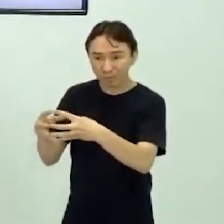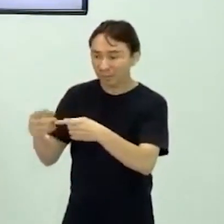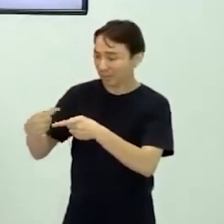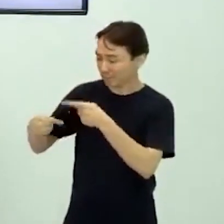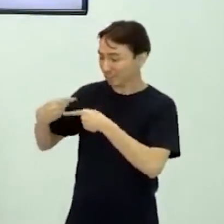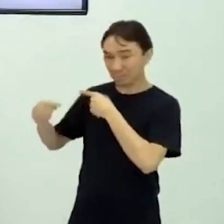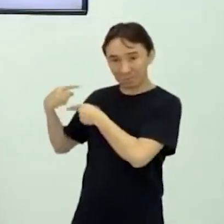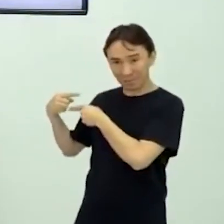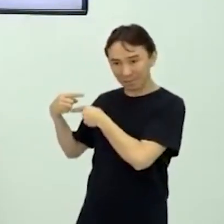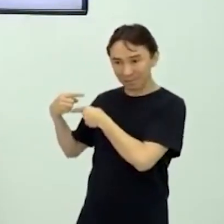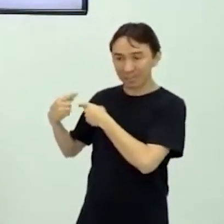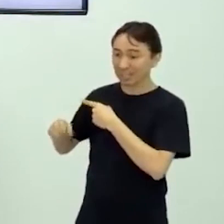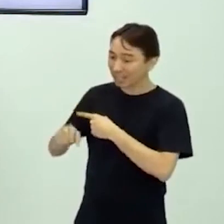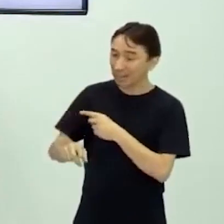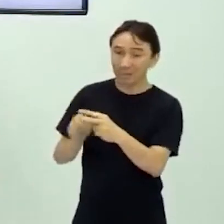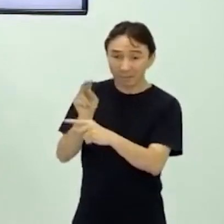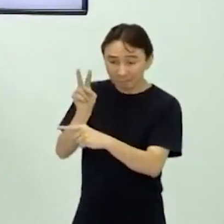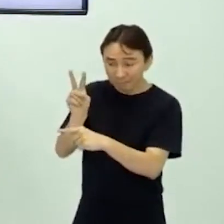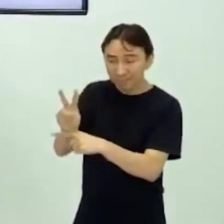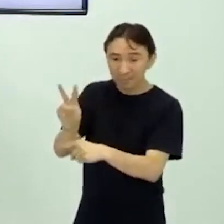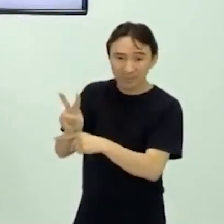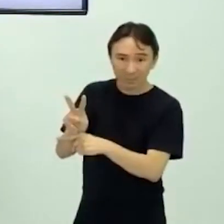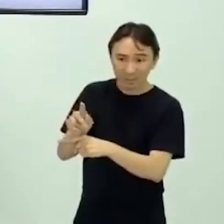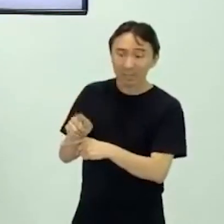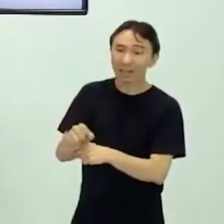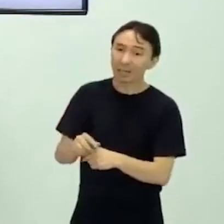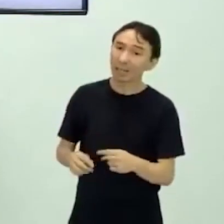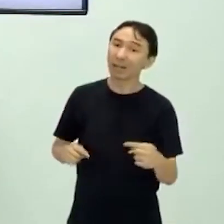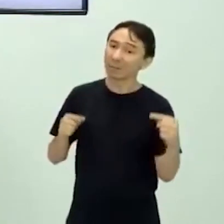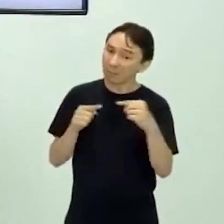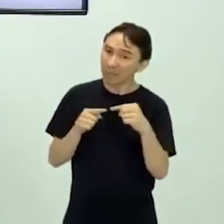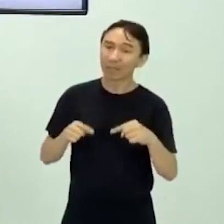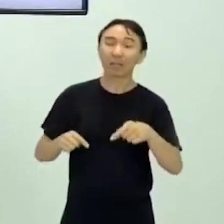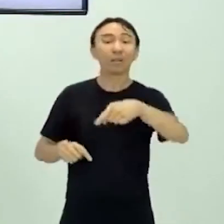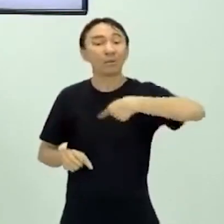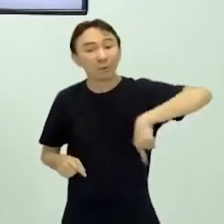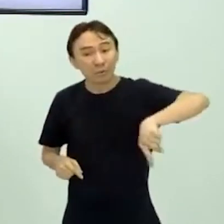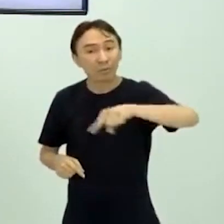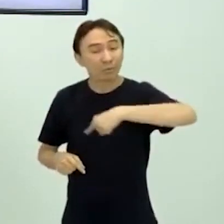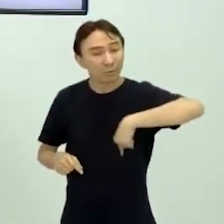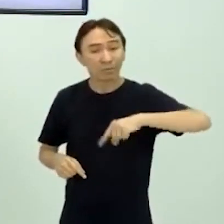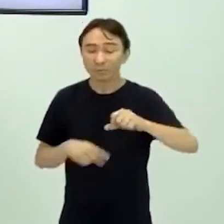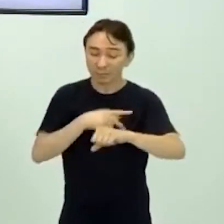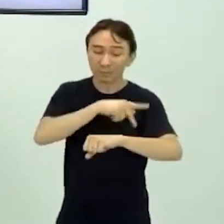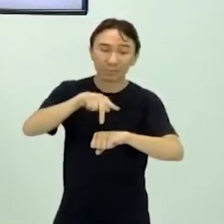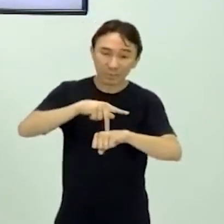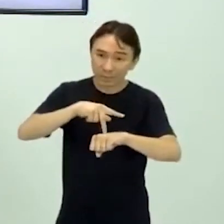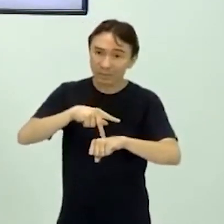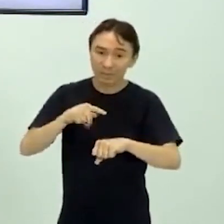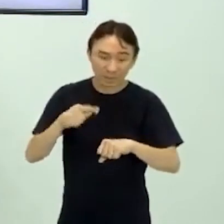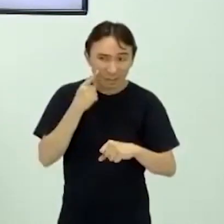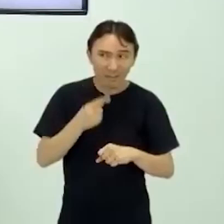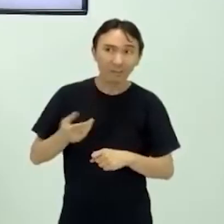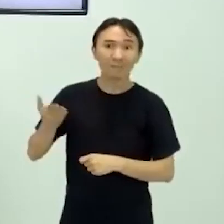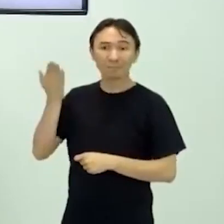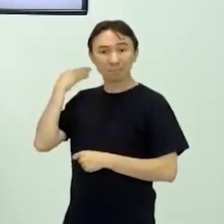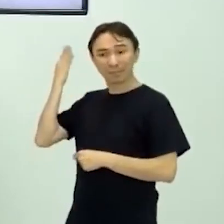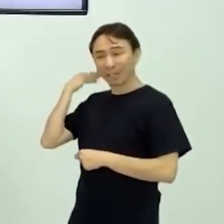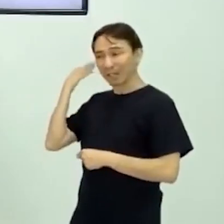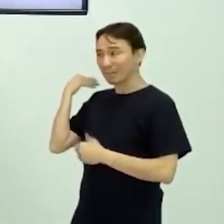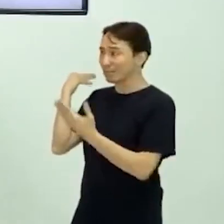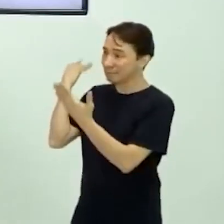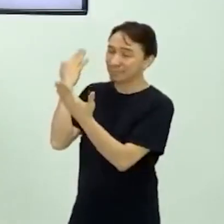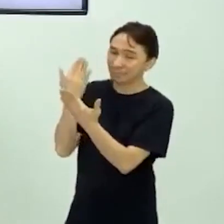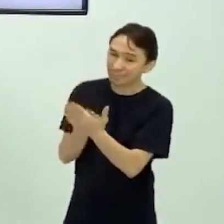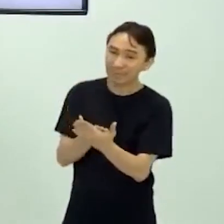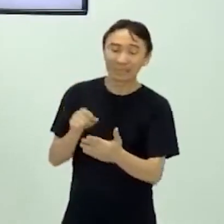nosso país, né, as raízes do nosso país, né? Então é isso que é importante retratar, então é por isso que é importante manter, né,